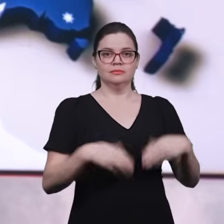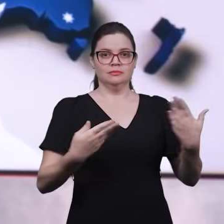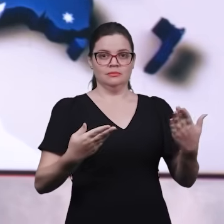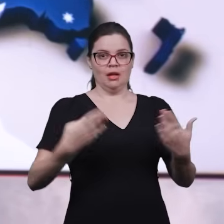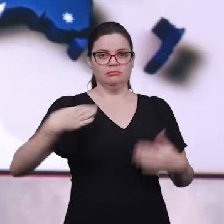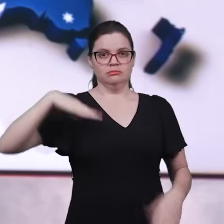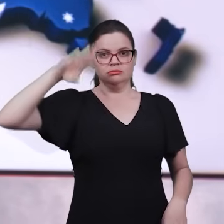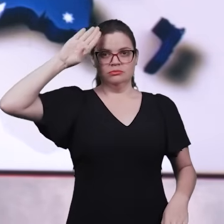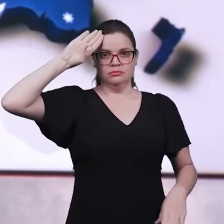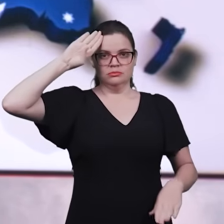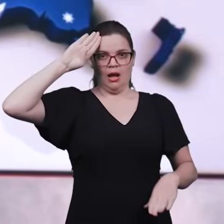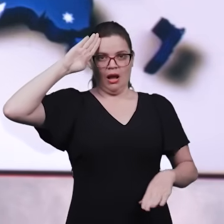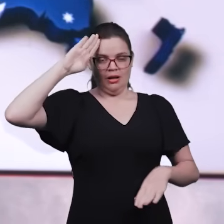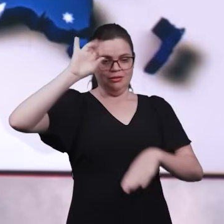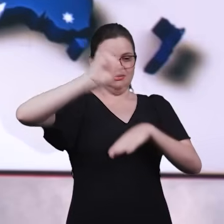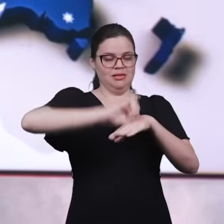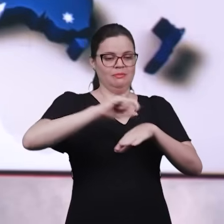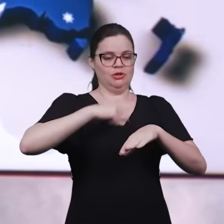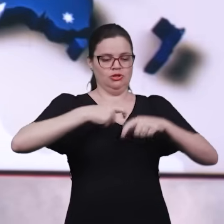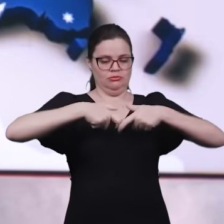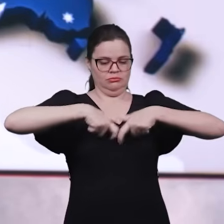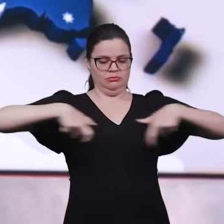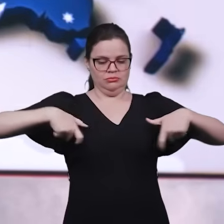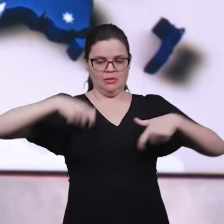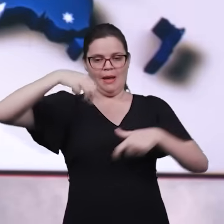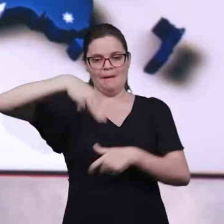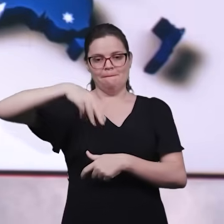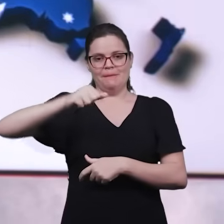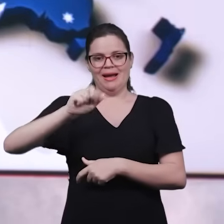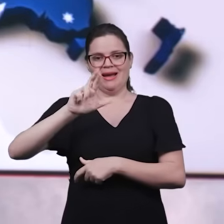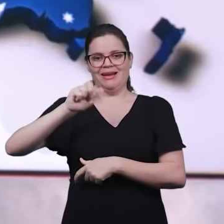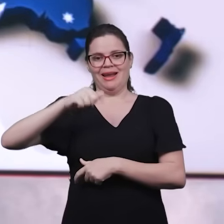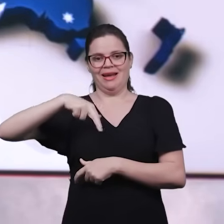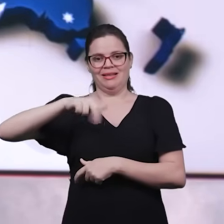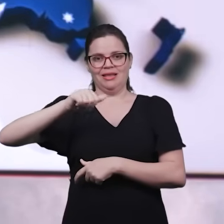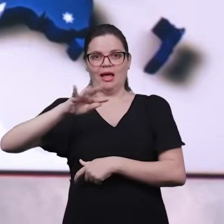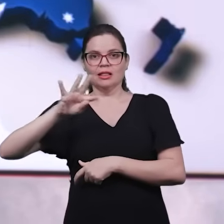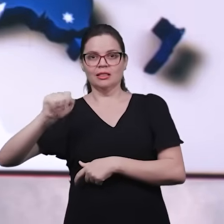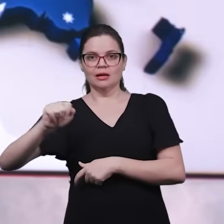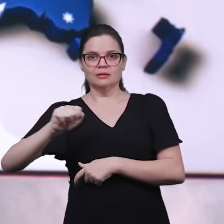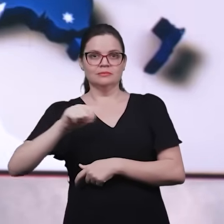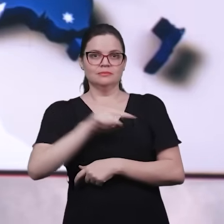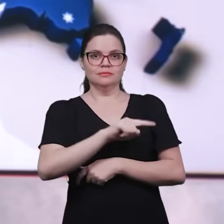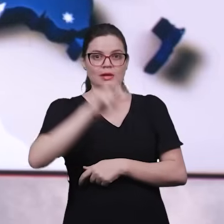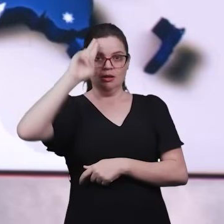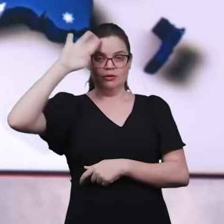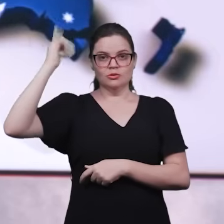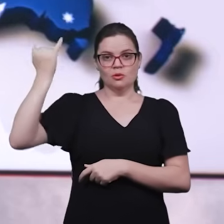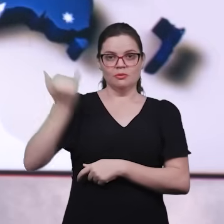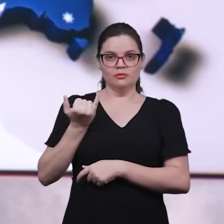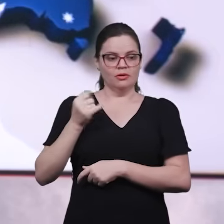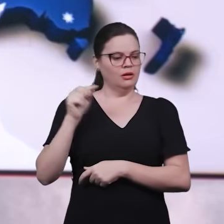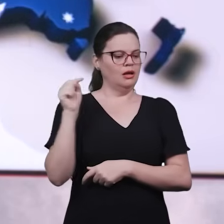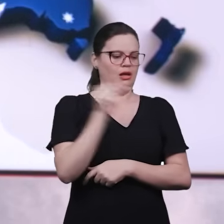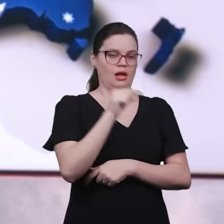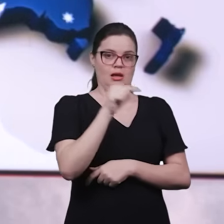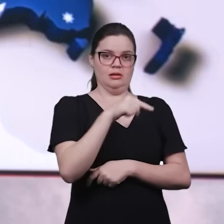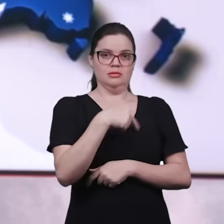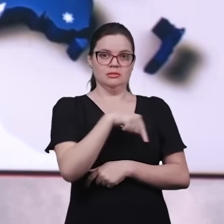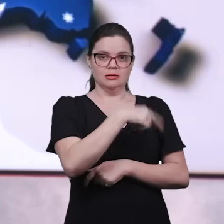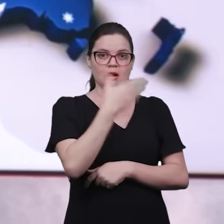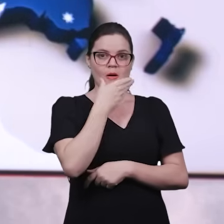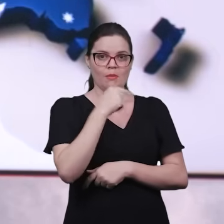E em cima do uniforme desse soldado estava escrita a palavra Maranata. E o Senhor me disse, esse homem foi